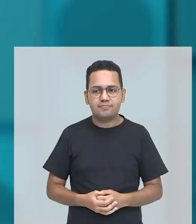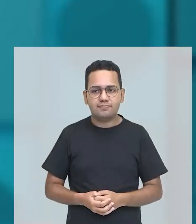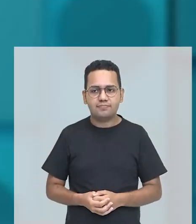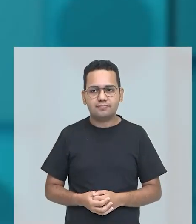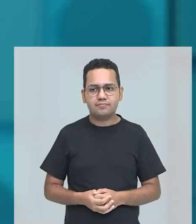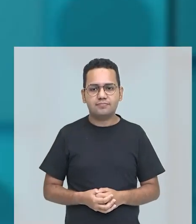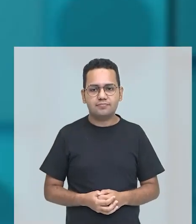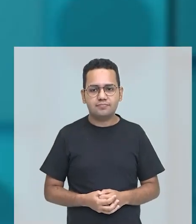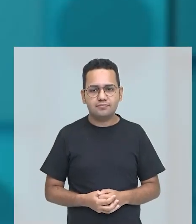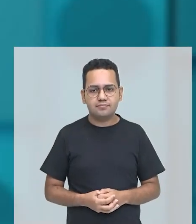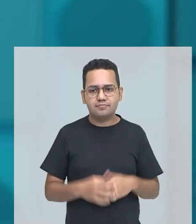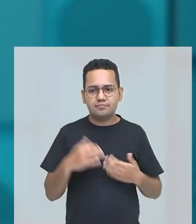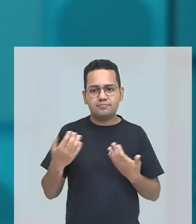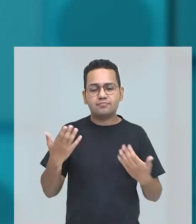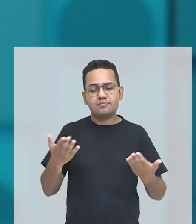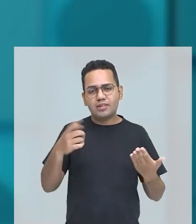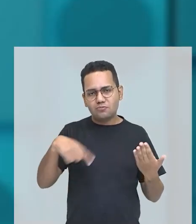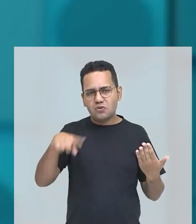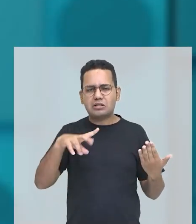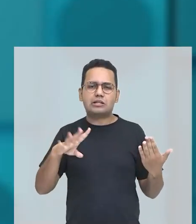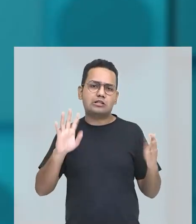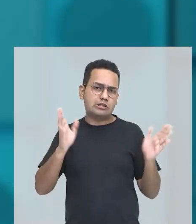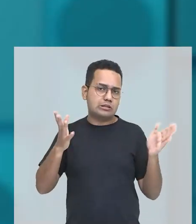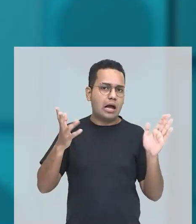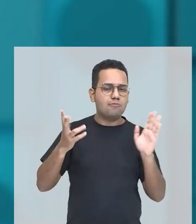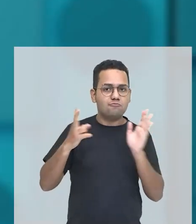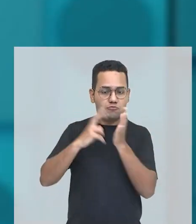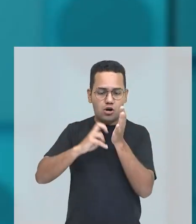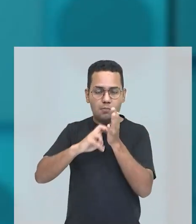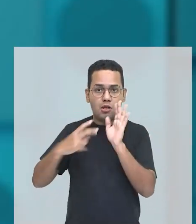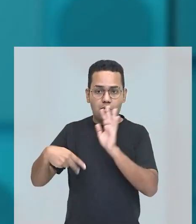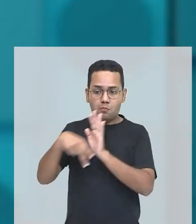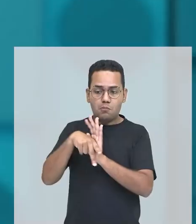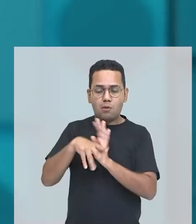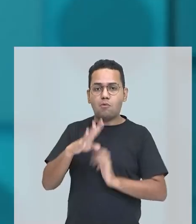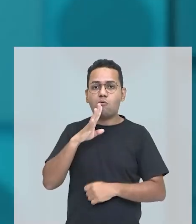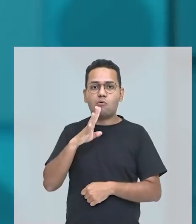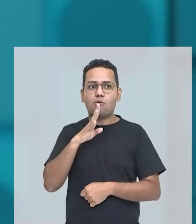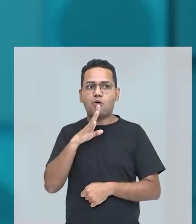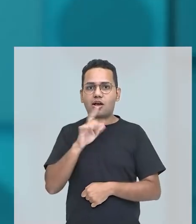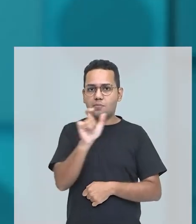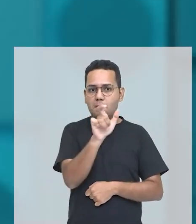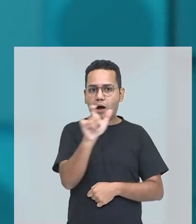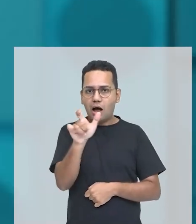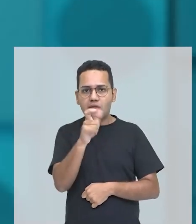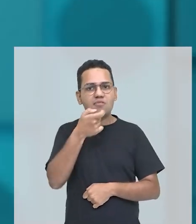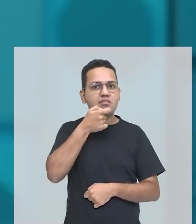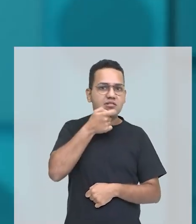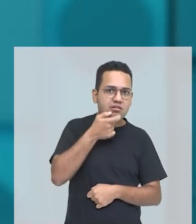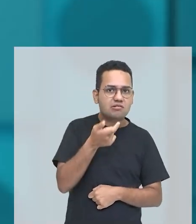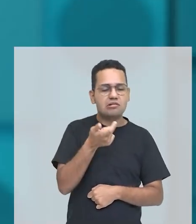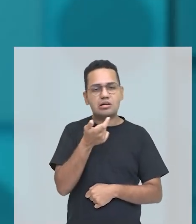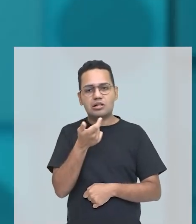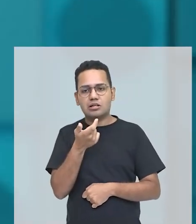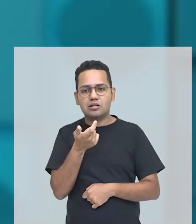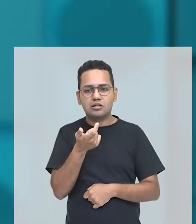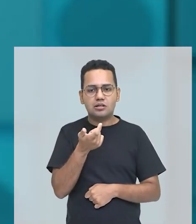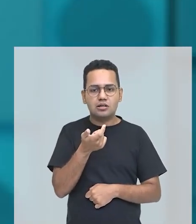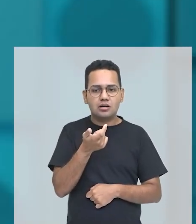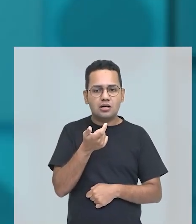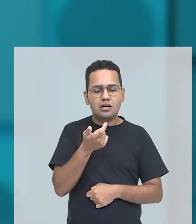Aí você vai usar as palavras que você já conhece, né? E outras estratégias ali você vai prestando atenção. Números, por exemplo, não